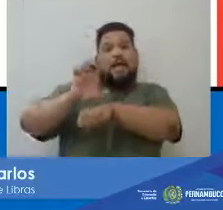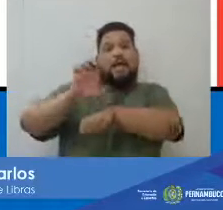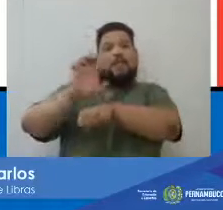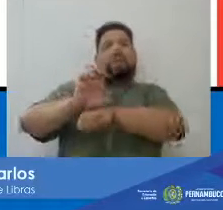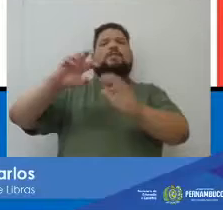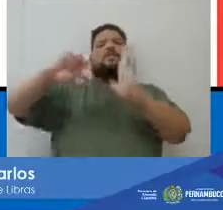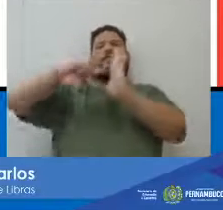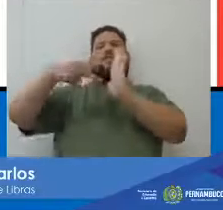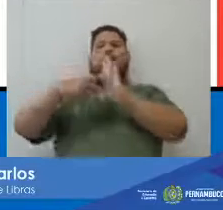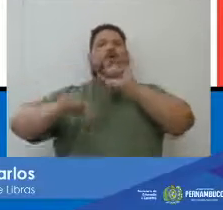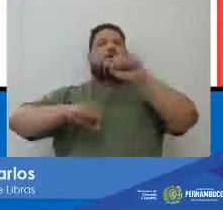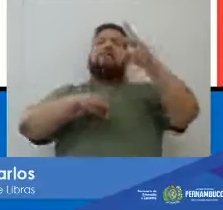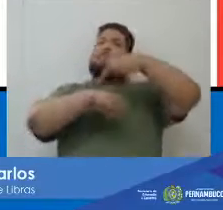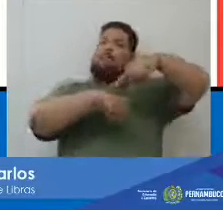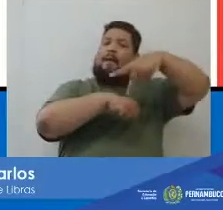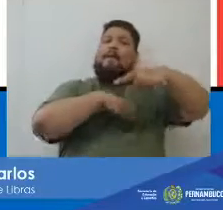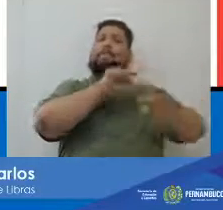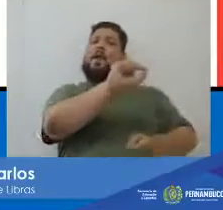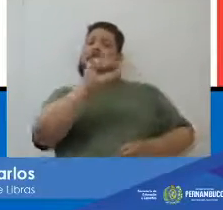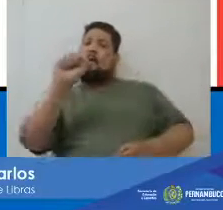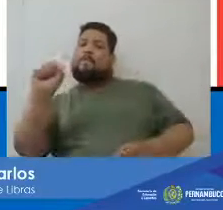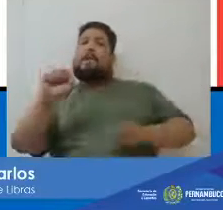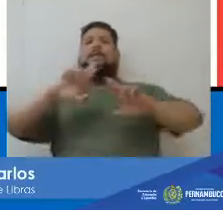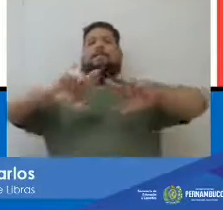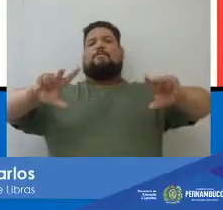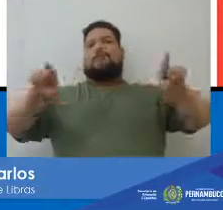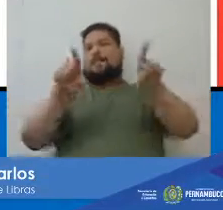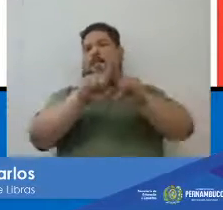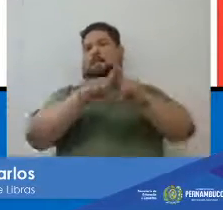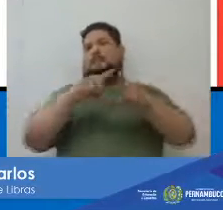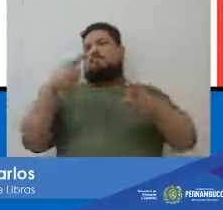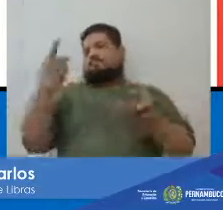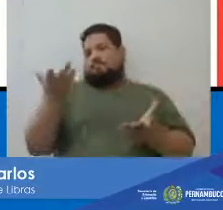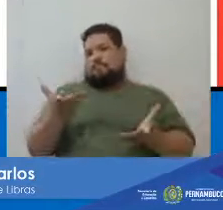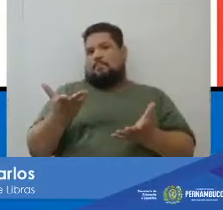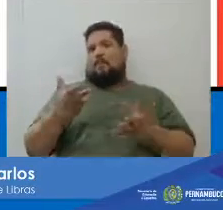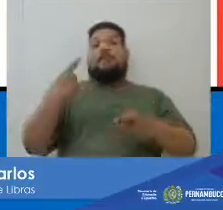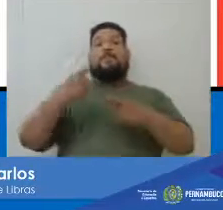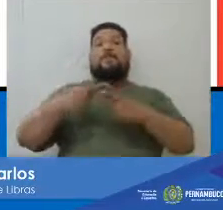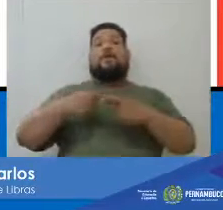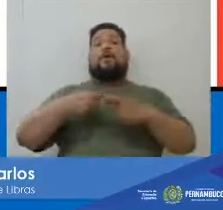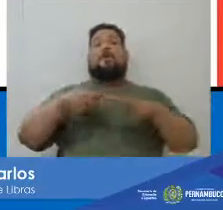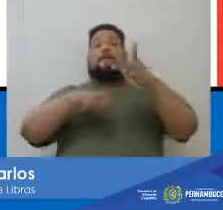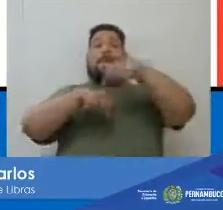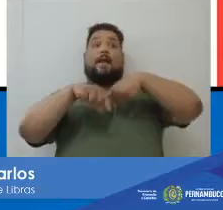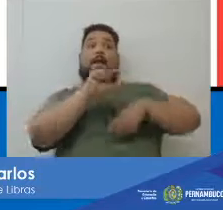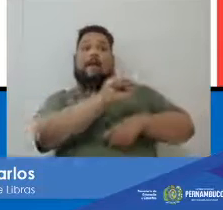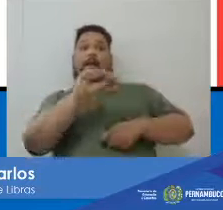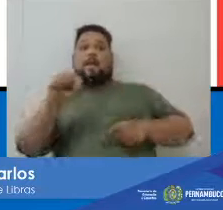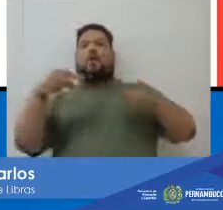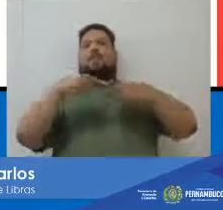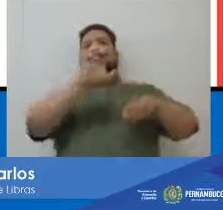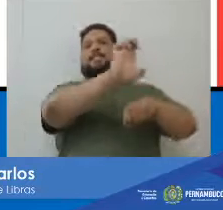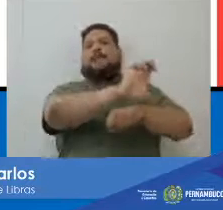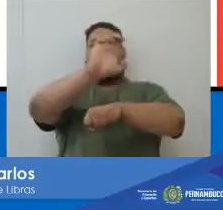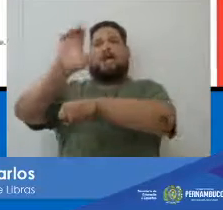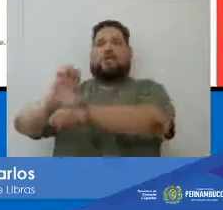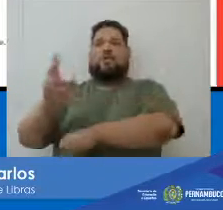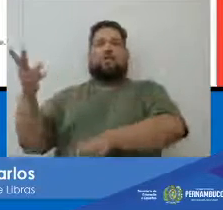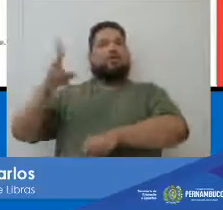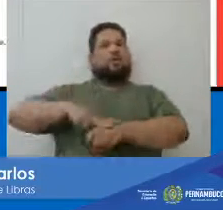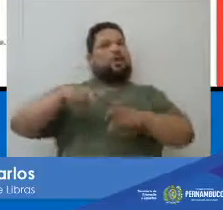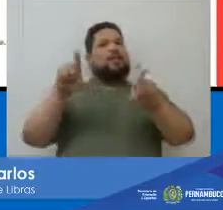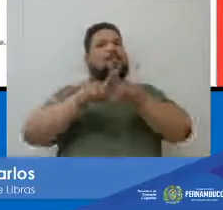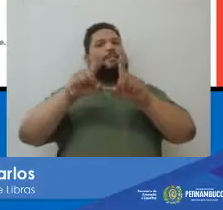falando também de países diferentes. Cada estado possui, cada país possui seu estado, certo? Vamos lá, gente.